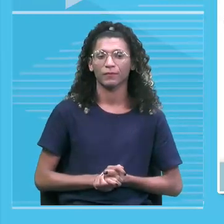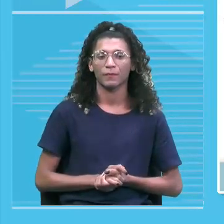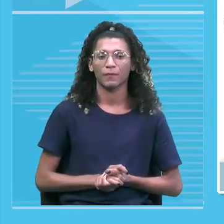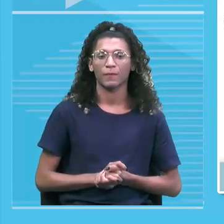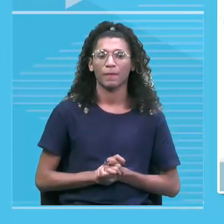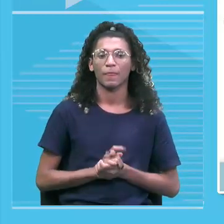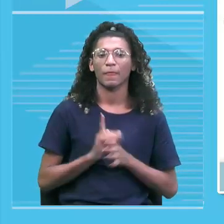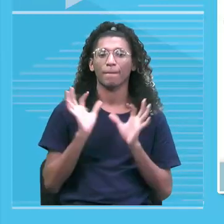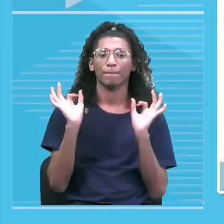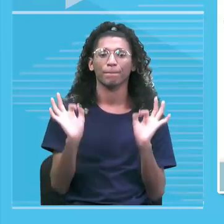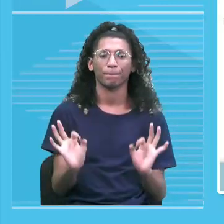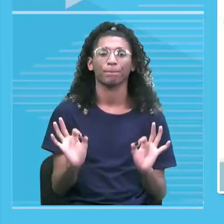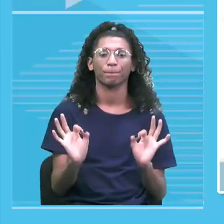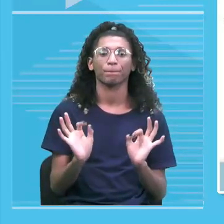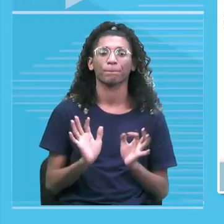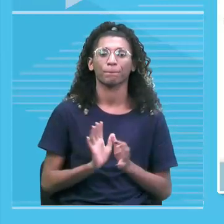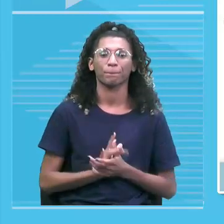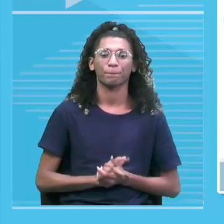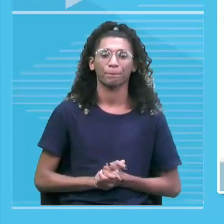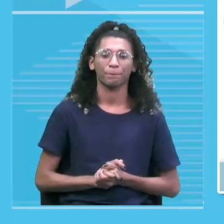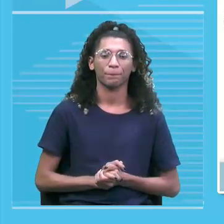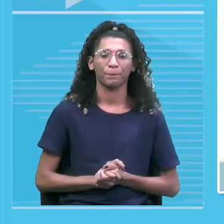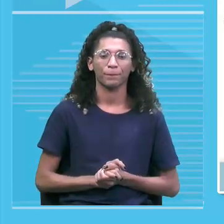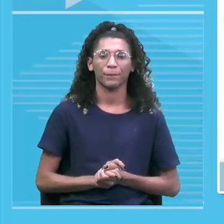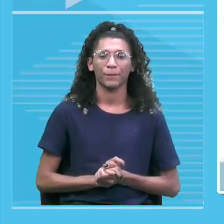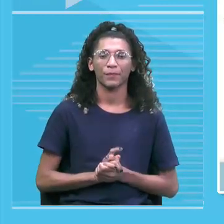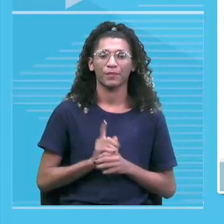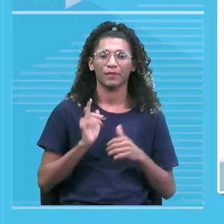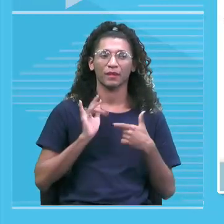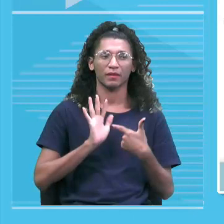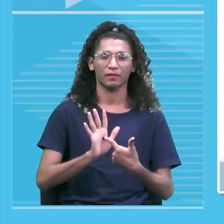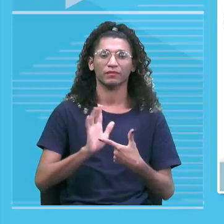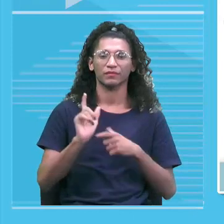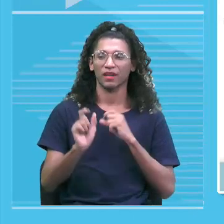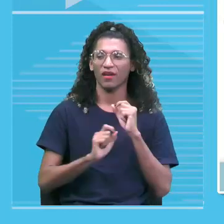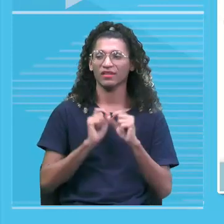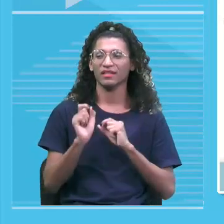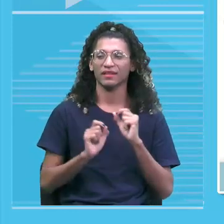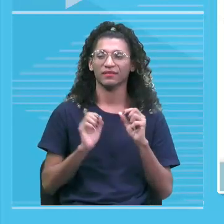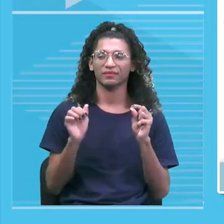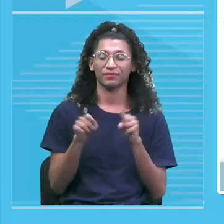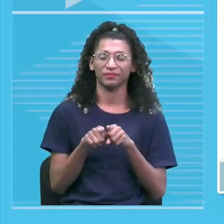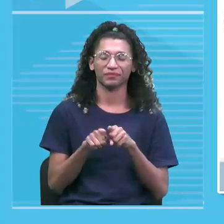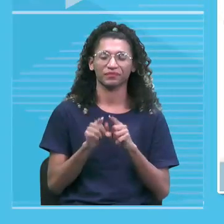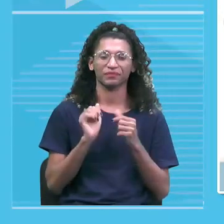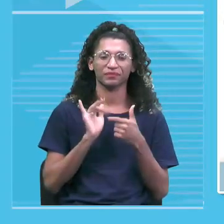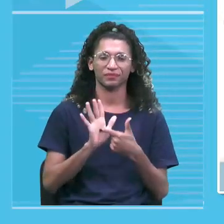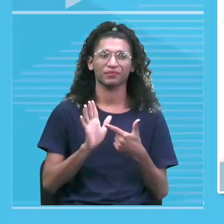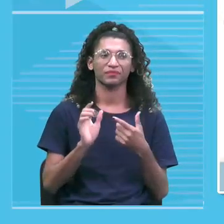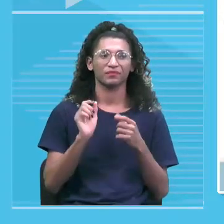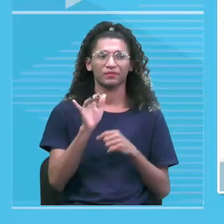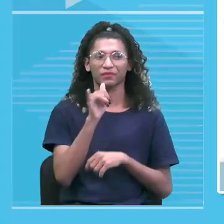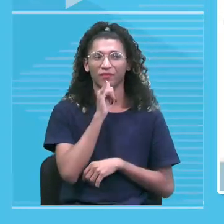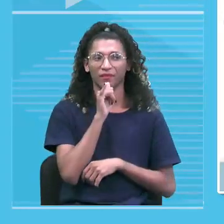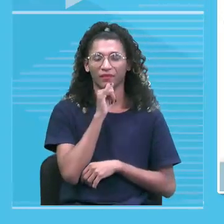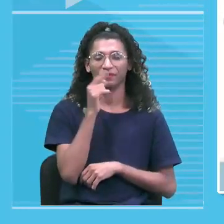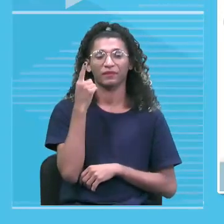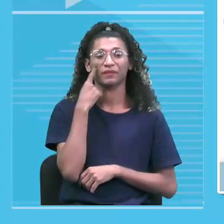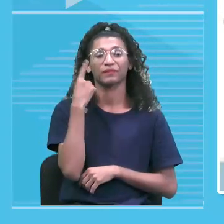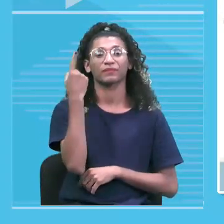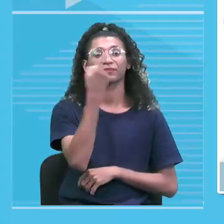tudo tranquilo pois deixa eu te mostrar aqui uma situação Olha